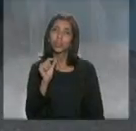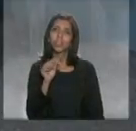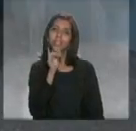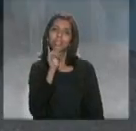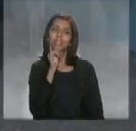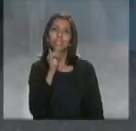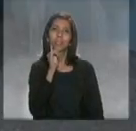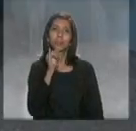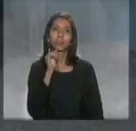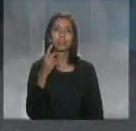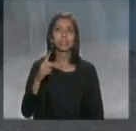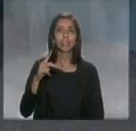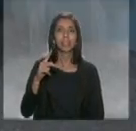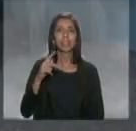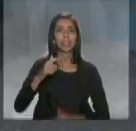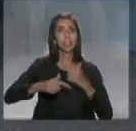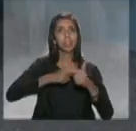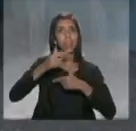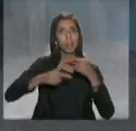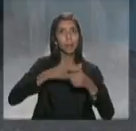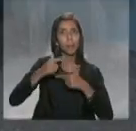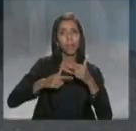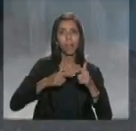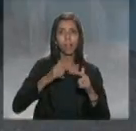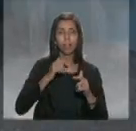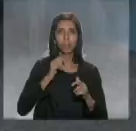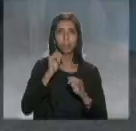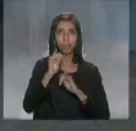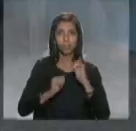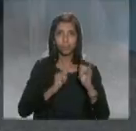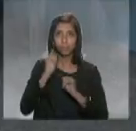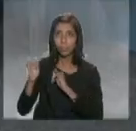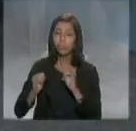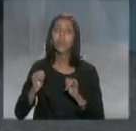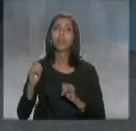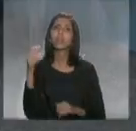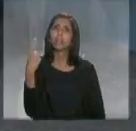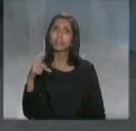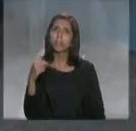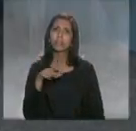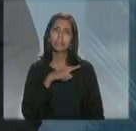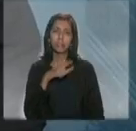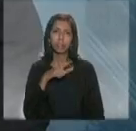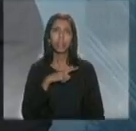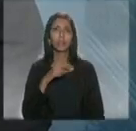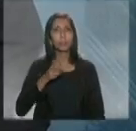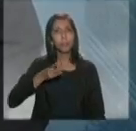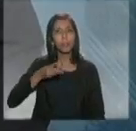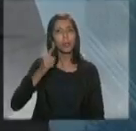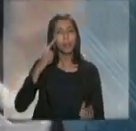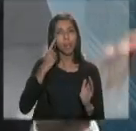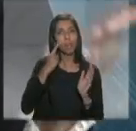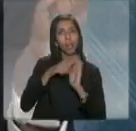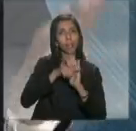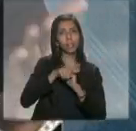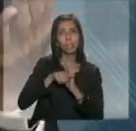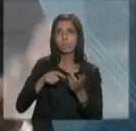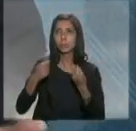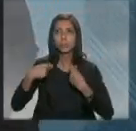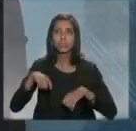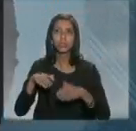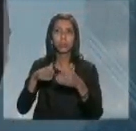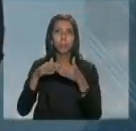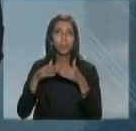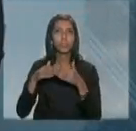pouco do serviço pessoal da informática, porque eles começam a fazer essas análises. Você não precisa